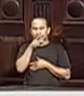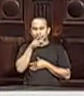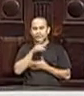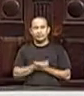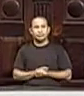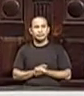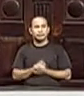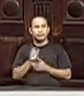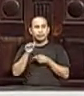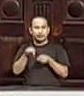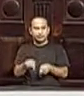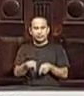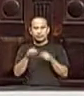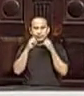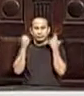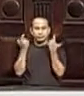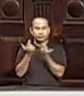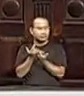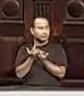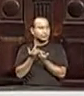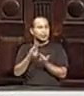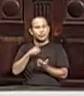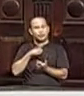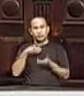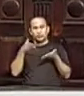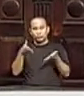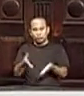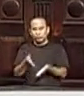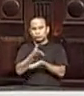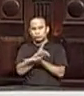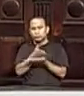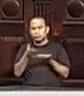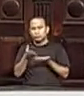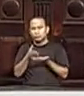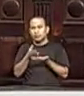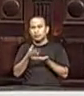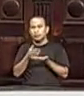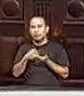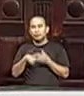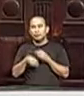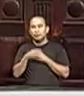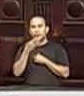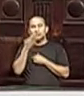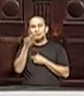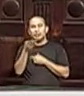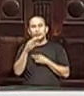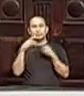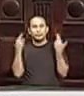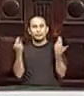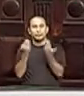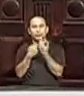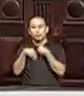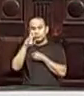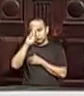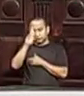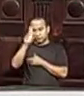parlamentares aqui da Assembleia Legislativa. Tivemos hoje, nesse ato de instalação, a oportunidade de reunir a